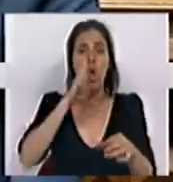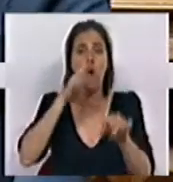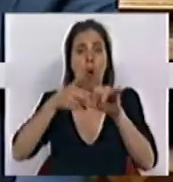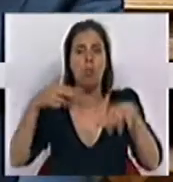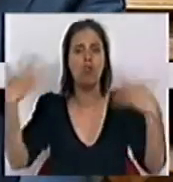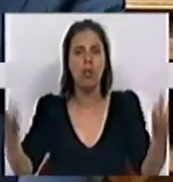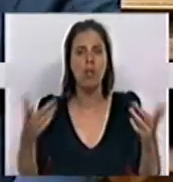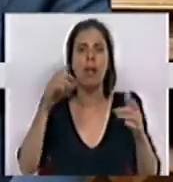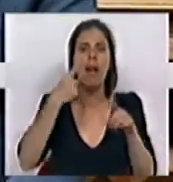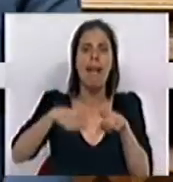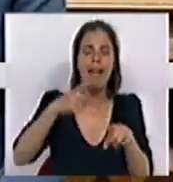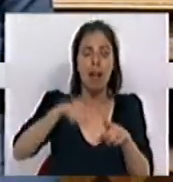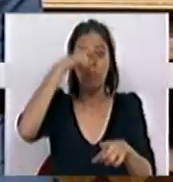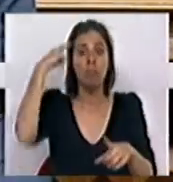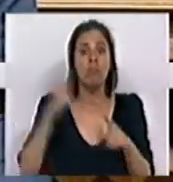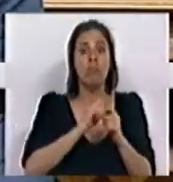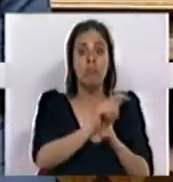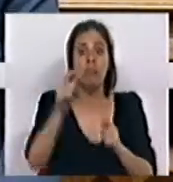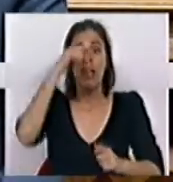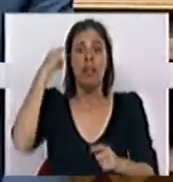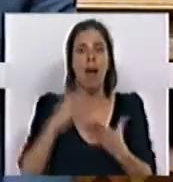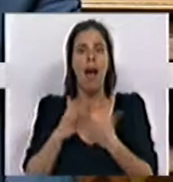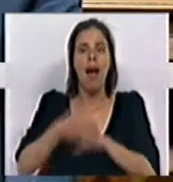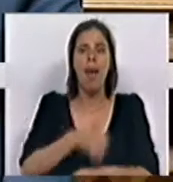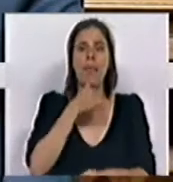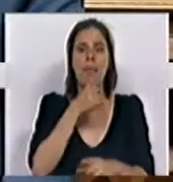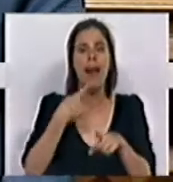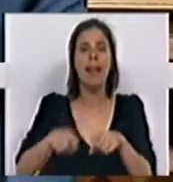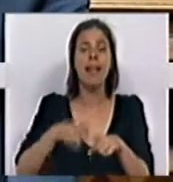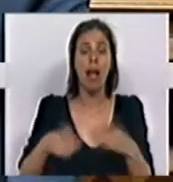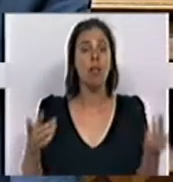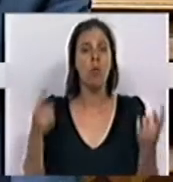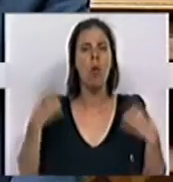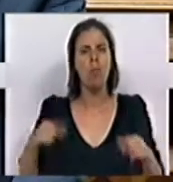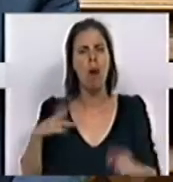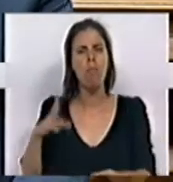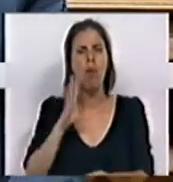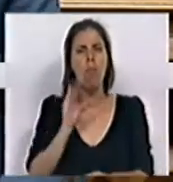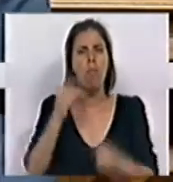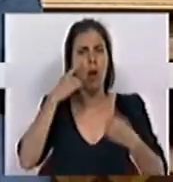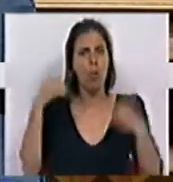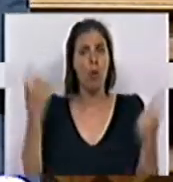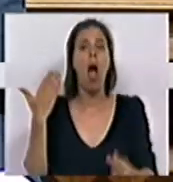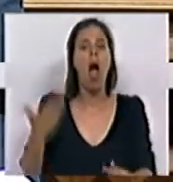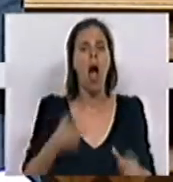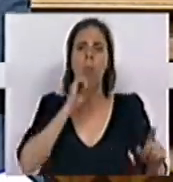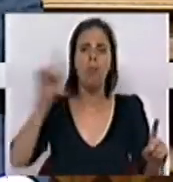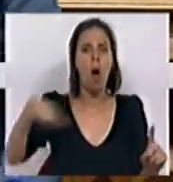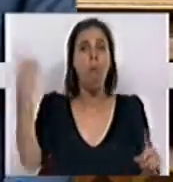os combustíveis, com o crédito e a dificuldade que é no acesso ao crédito. Quando existe em Portugal um banco público,